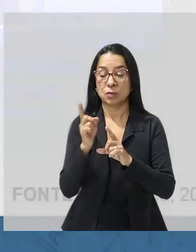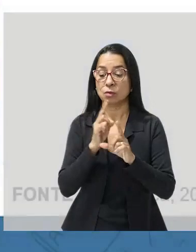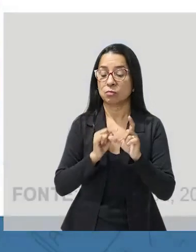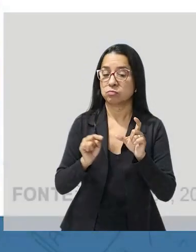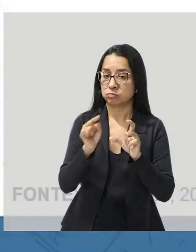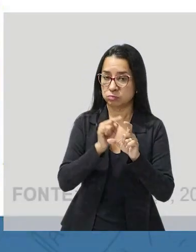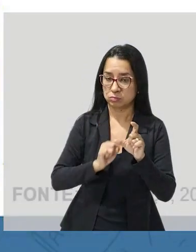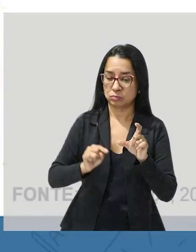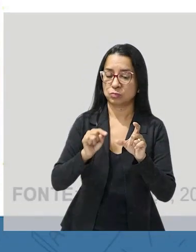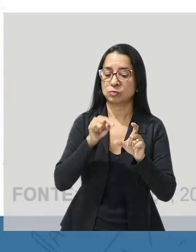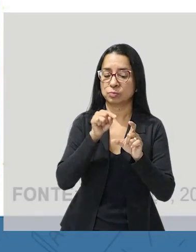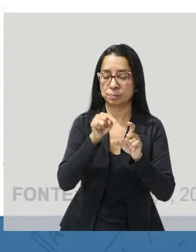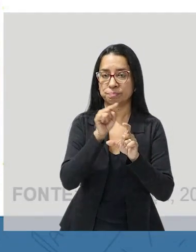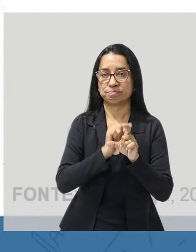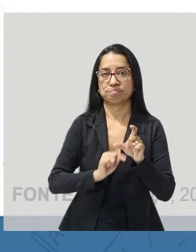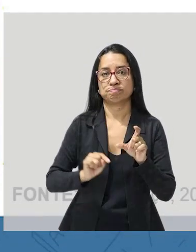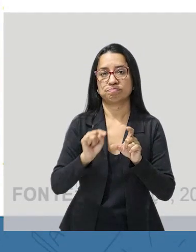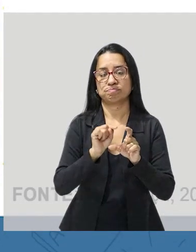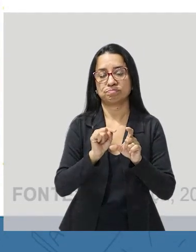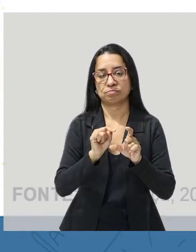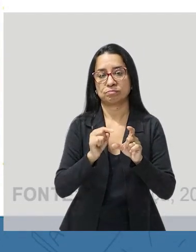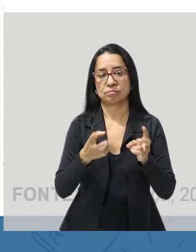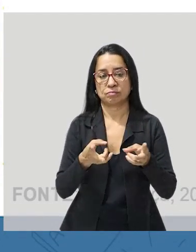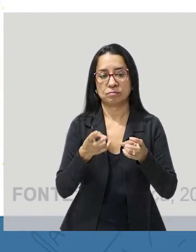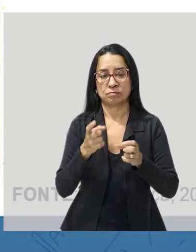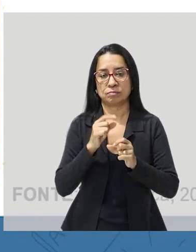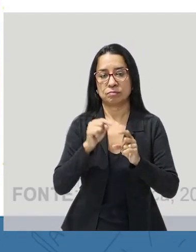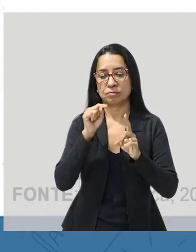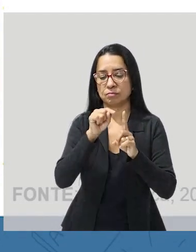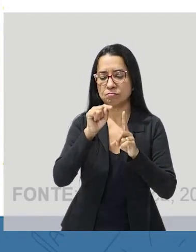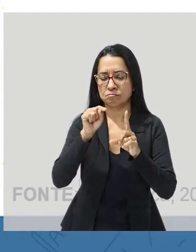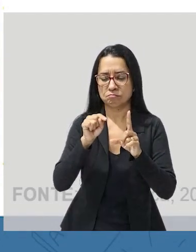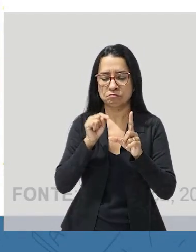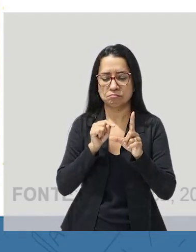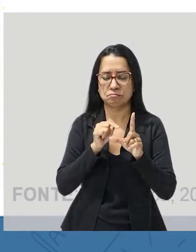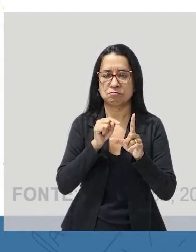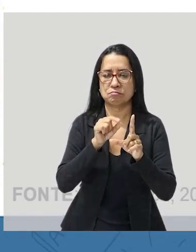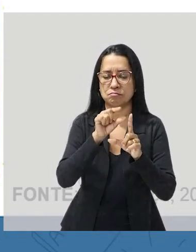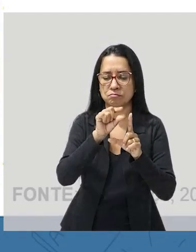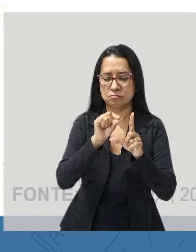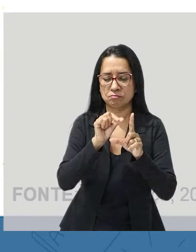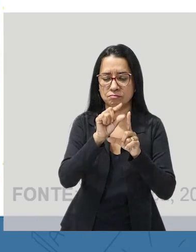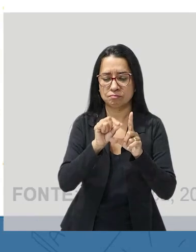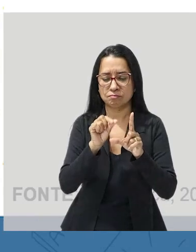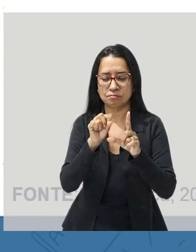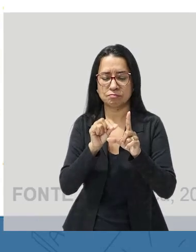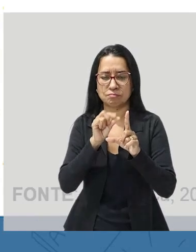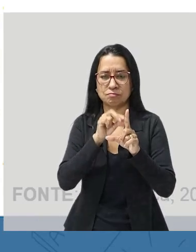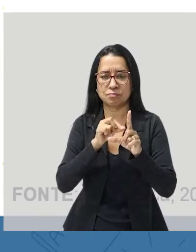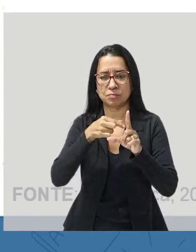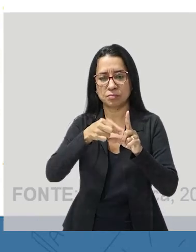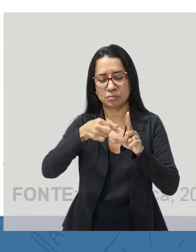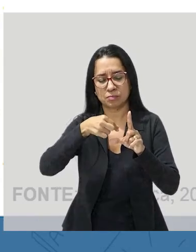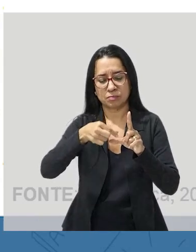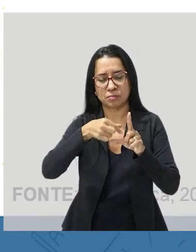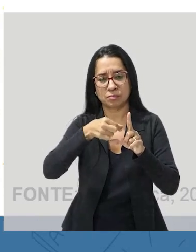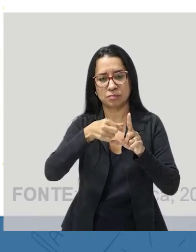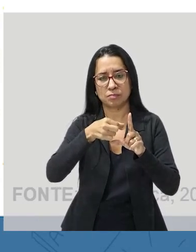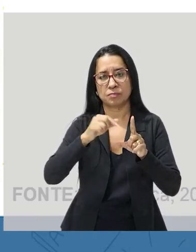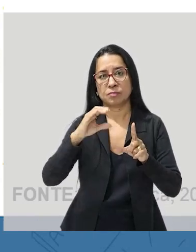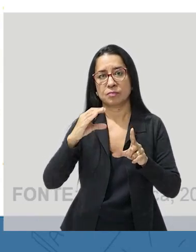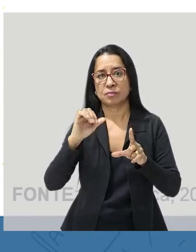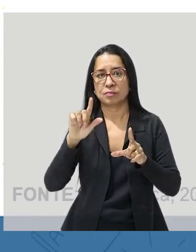na parede interna da traqueia, você vai perceber que é cheio de pelinho, não é pelo, tá, gente? Na verdade, são chamados de